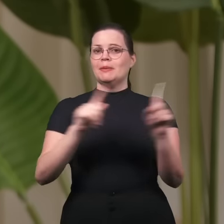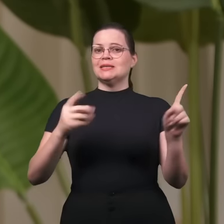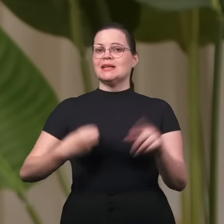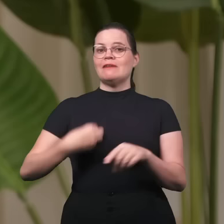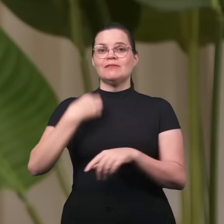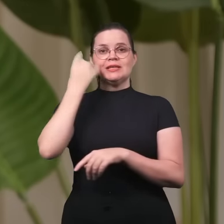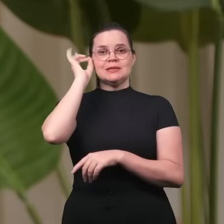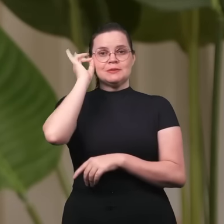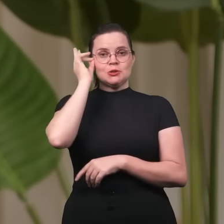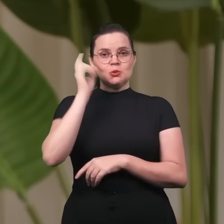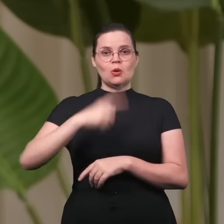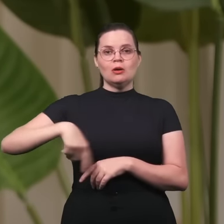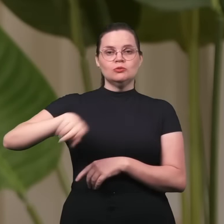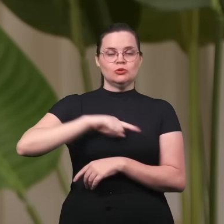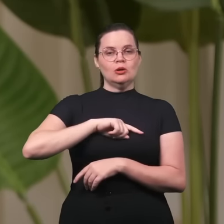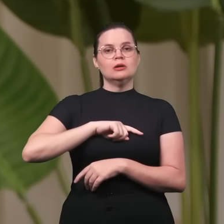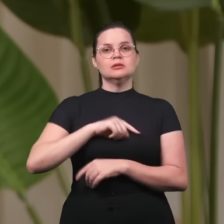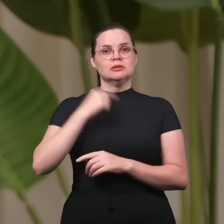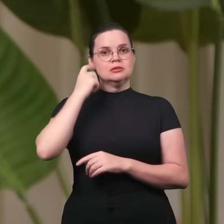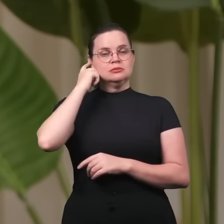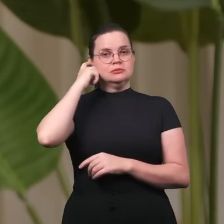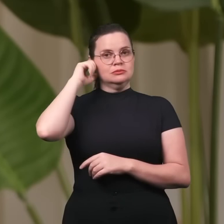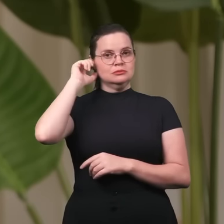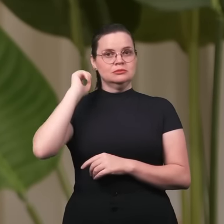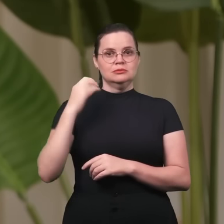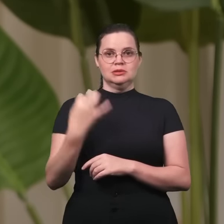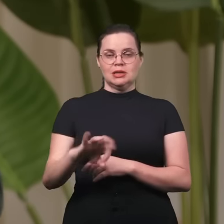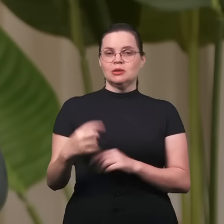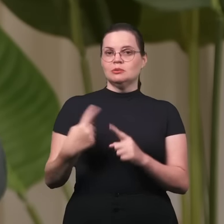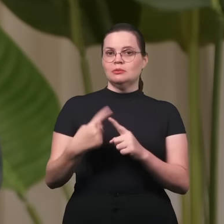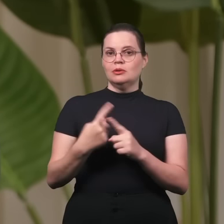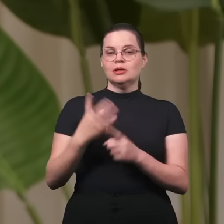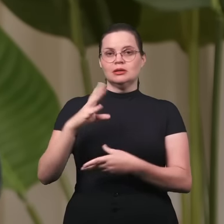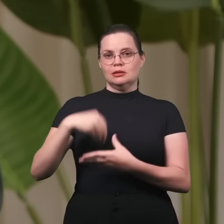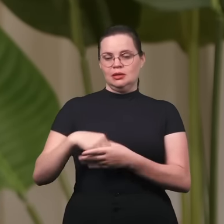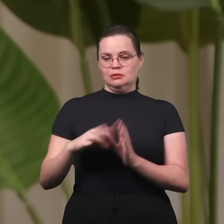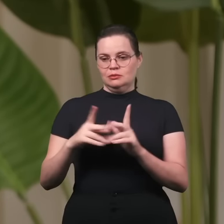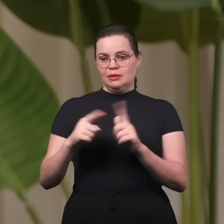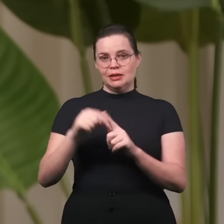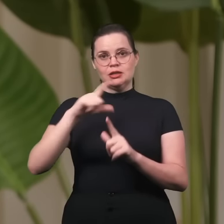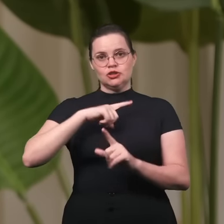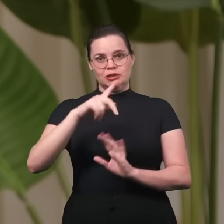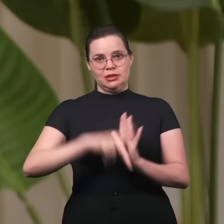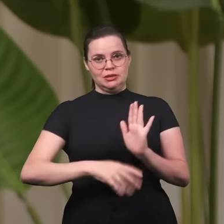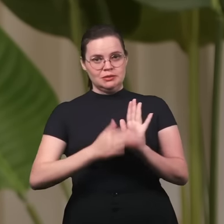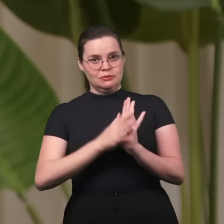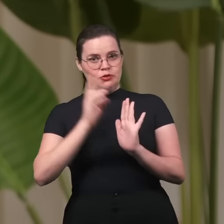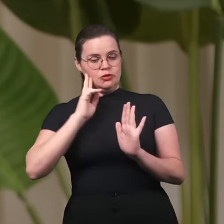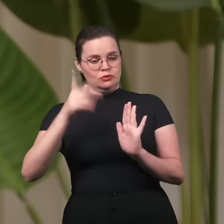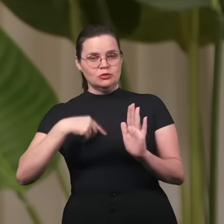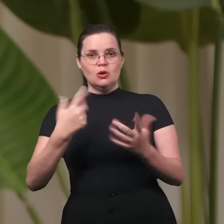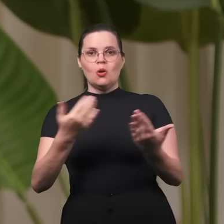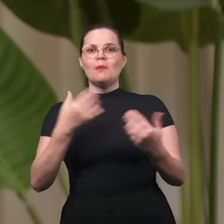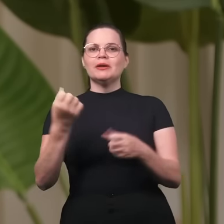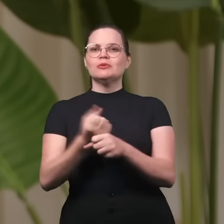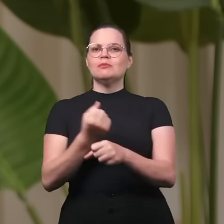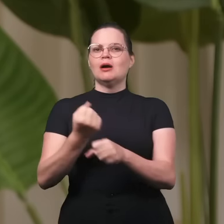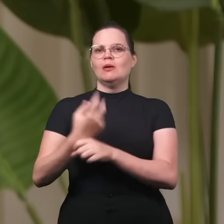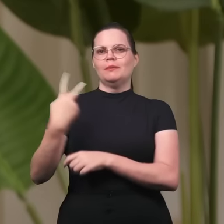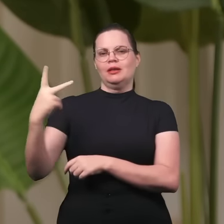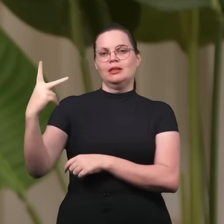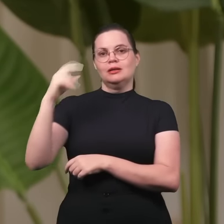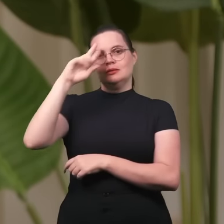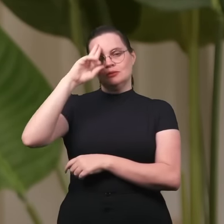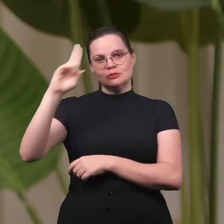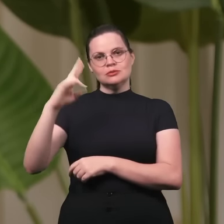obra espiritual que tem nos acolhido, não é verdade? Então, a grande importância de estarmos aqui em